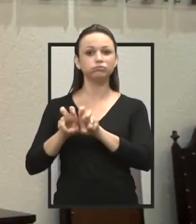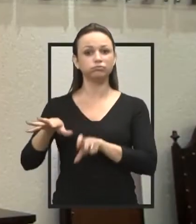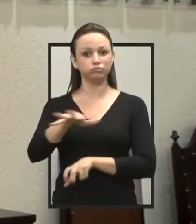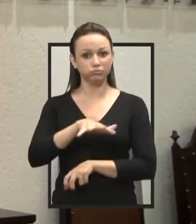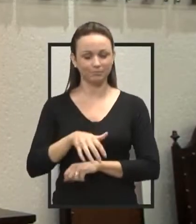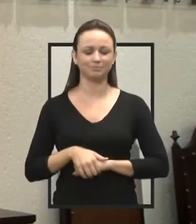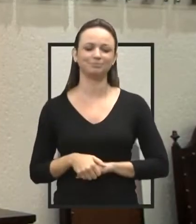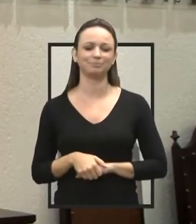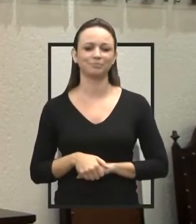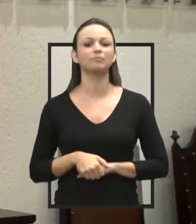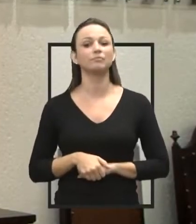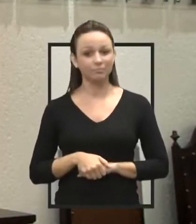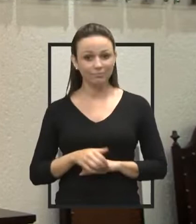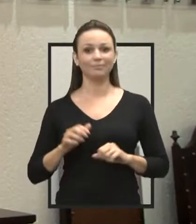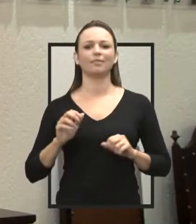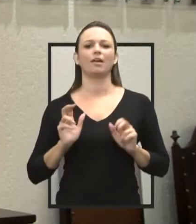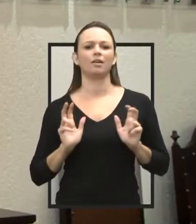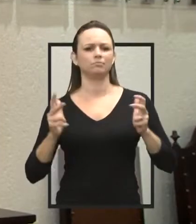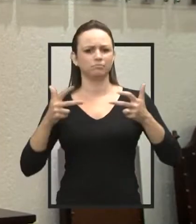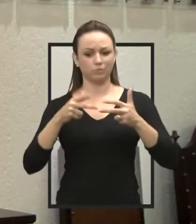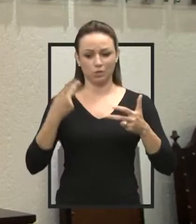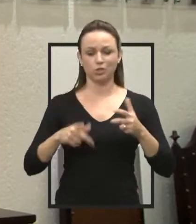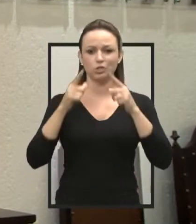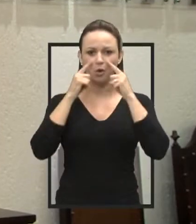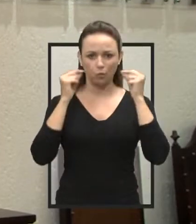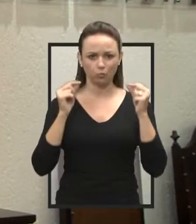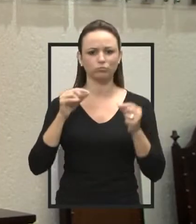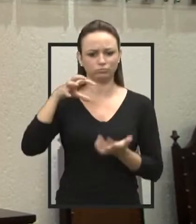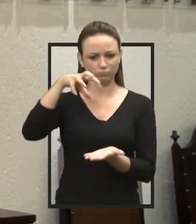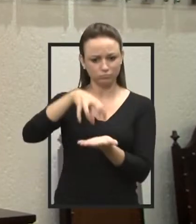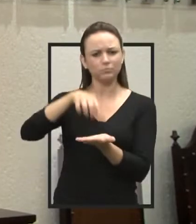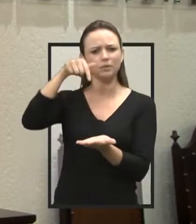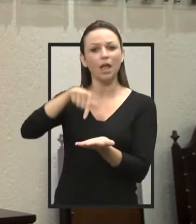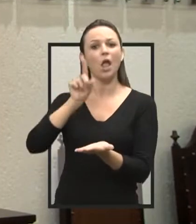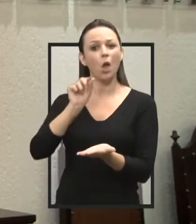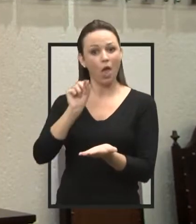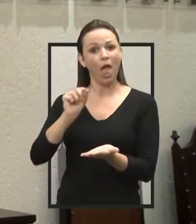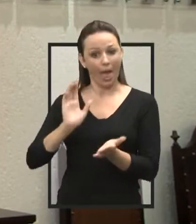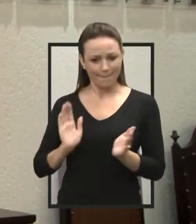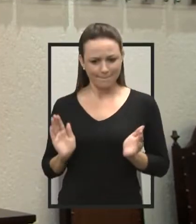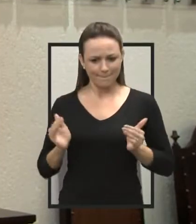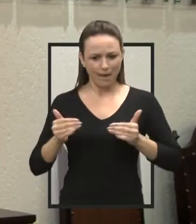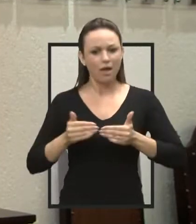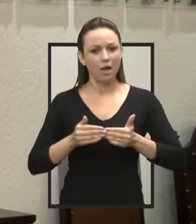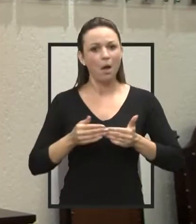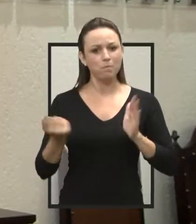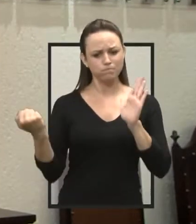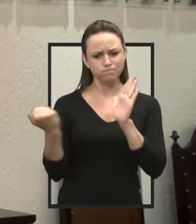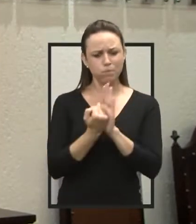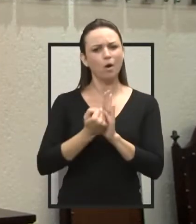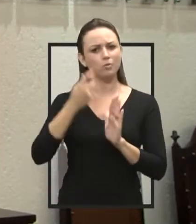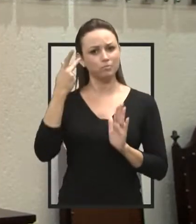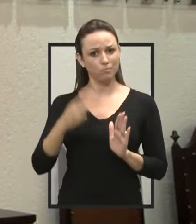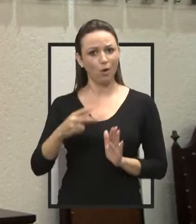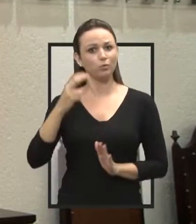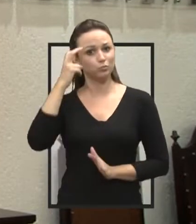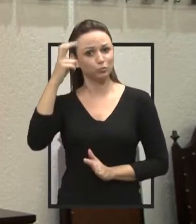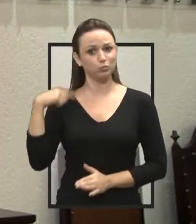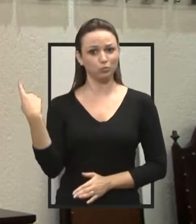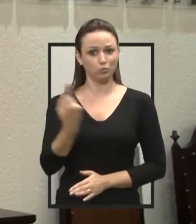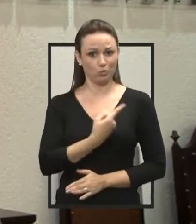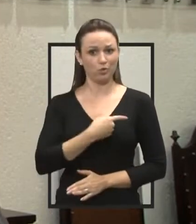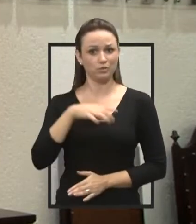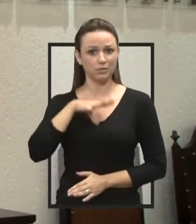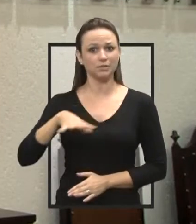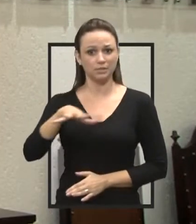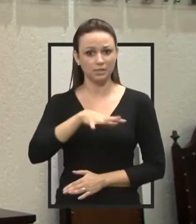A Câmara Municipal de Jaú, por si só, é um patrimônio público histórico da nossa cidade. Por isso, a necessidade